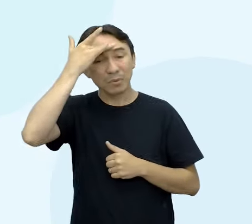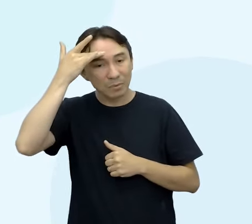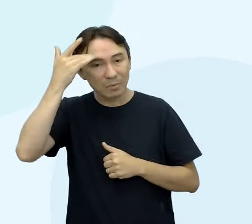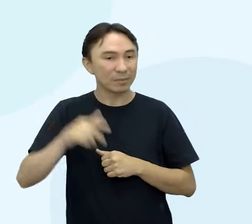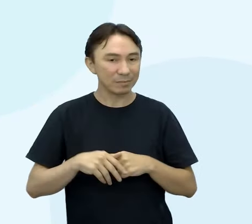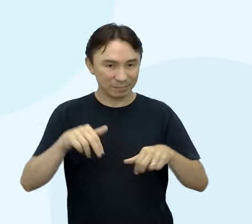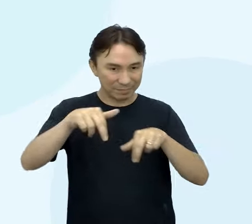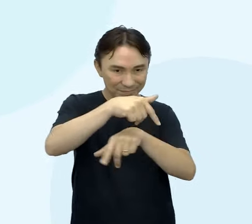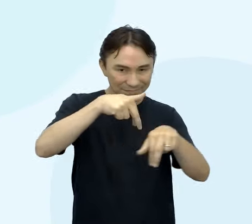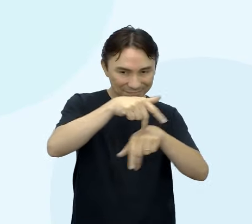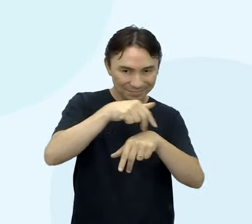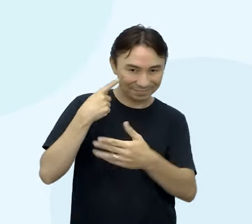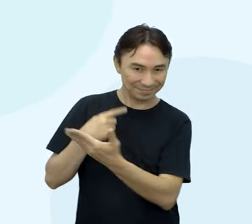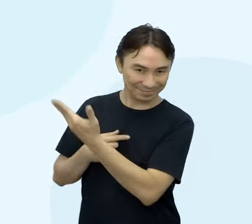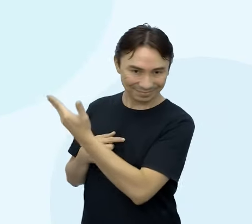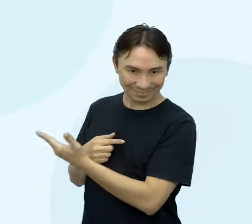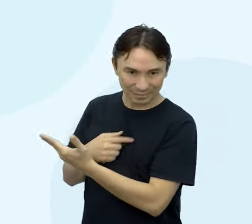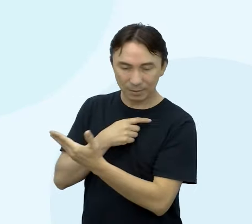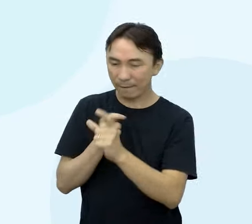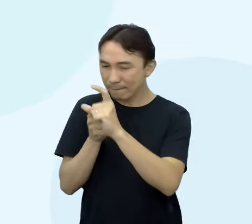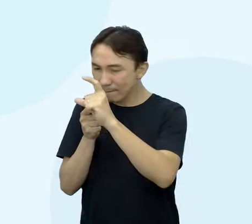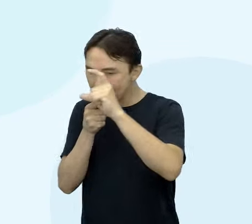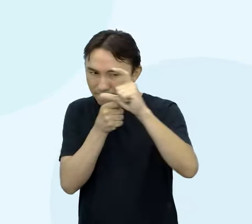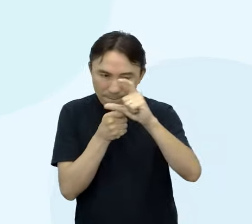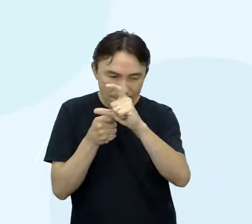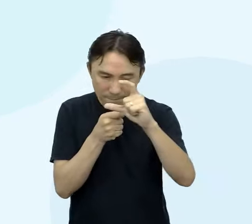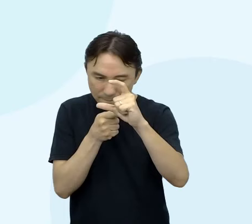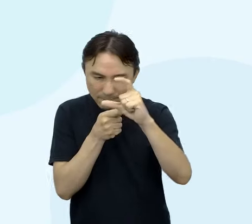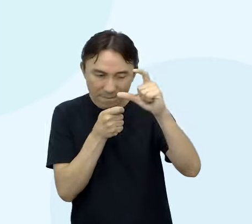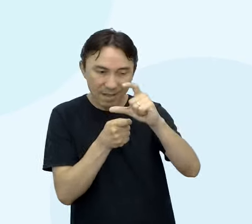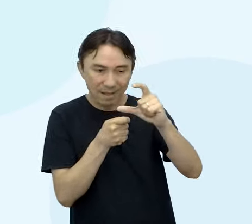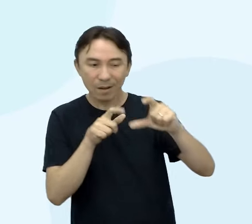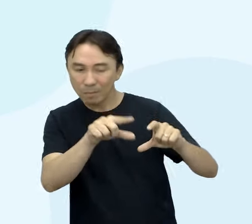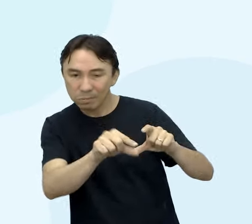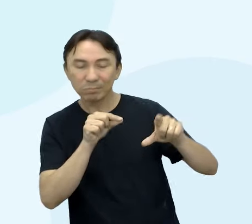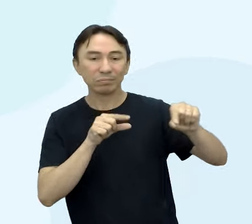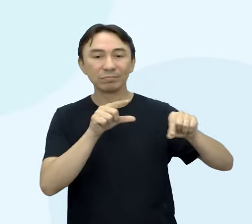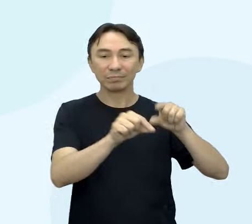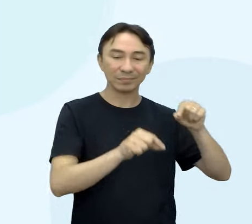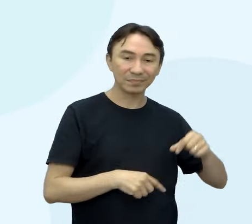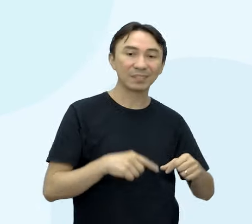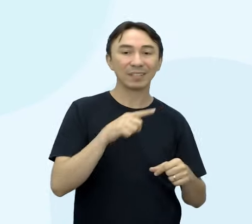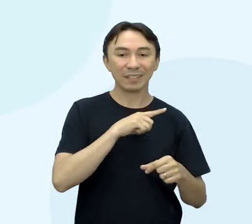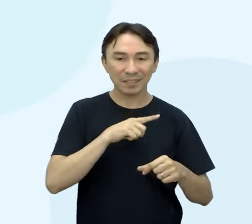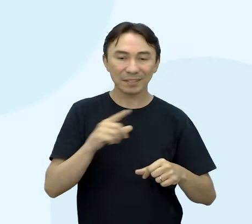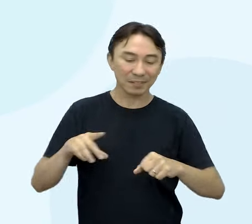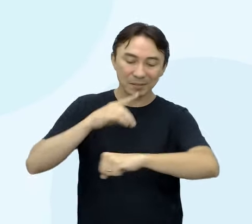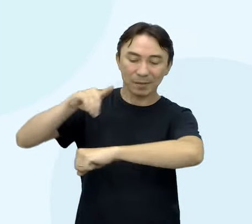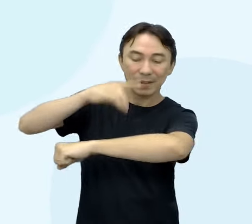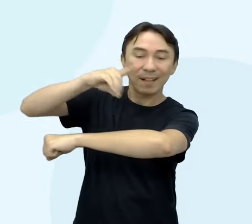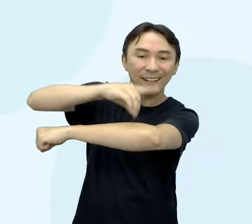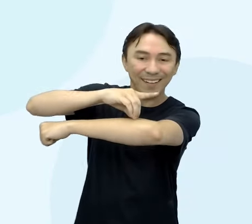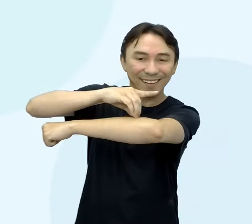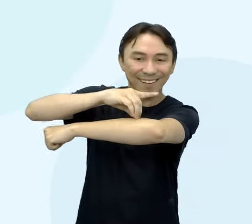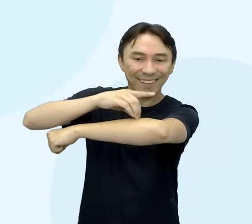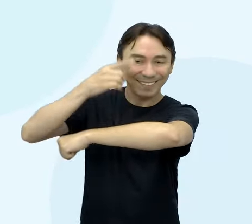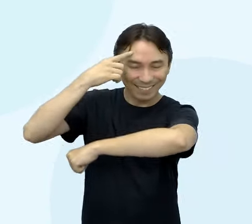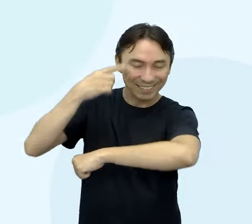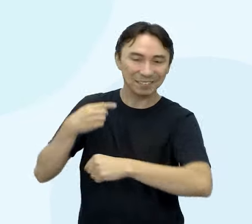lupa. Quem que eu vou escolher? Como eu vou escolher? Tem o mosquitinho da dengue, né, pra lembrar que a minha pesquisa é da dengue, e aí tem as pessoas aqui, na frente de um